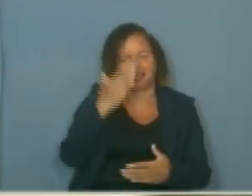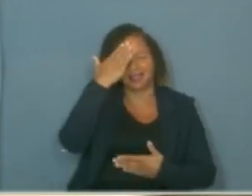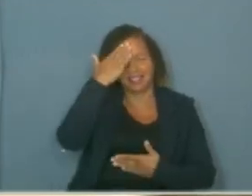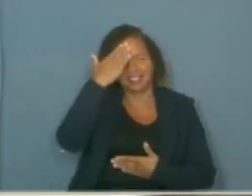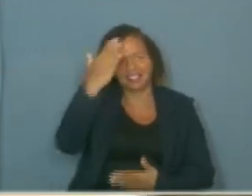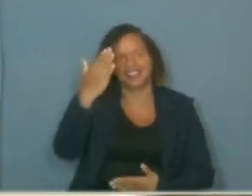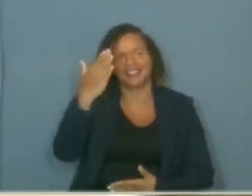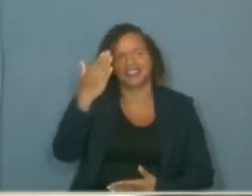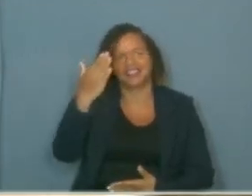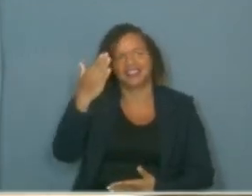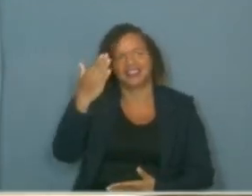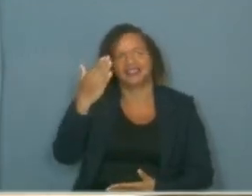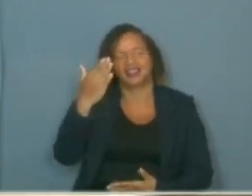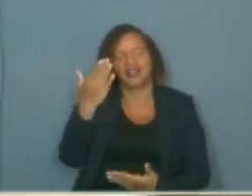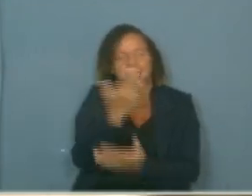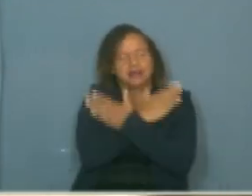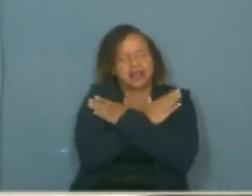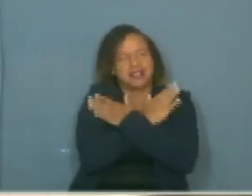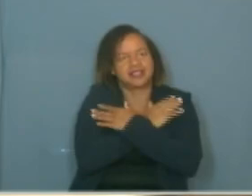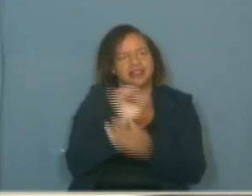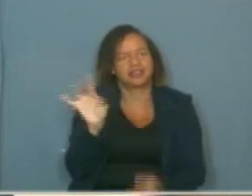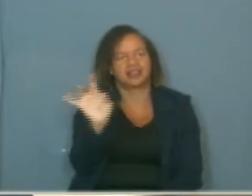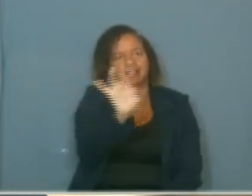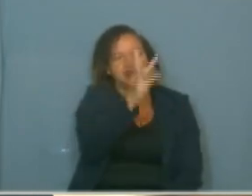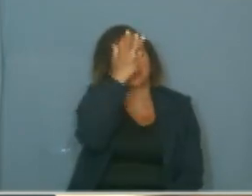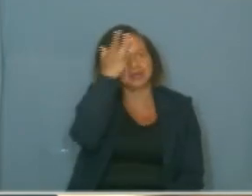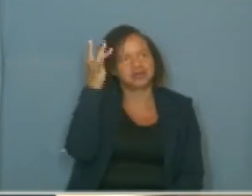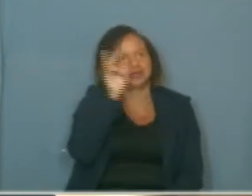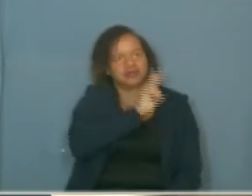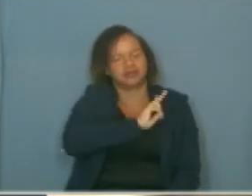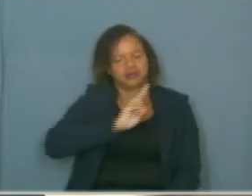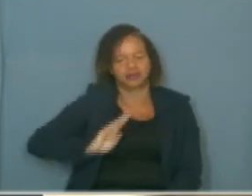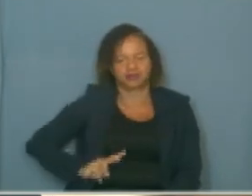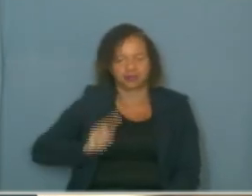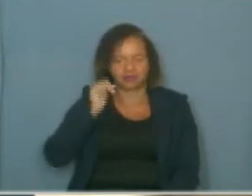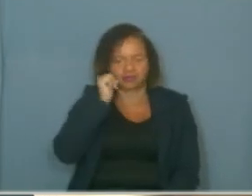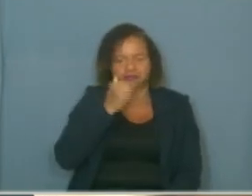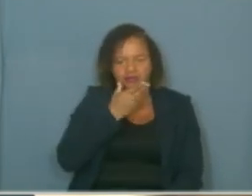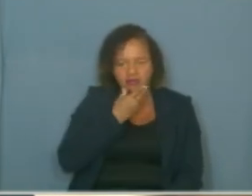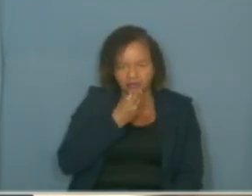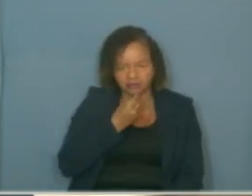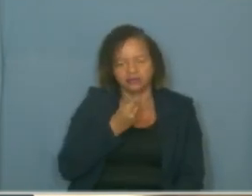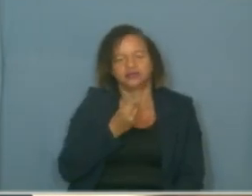agradecendo, abraçando cada pessoa, cada vereador, cada vereadora que é